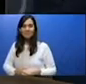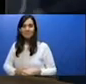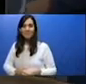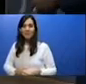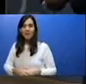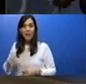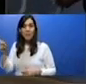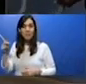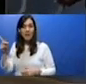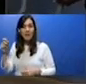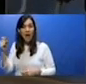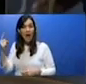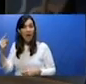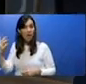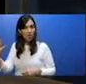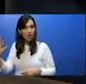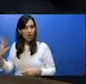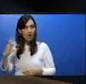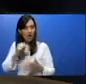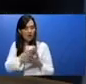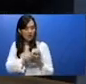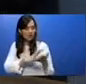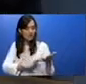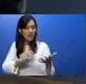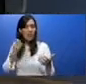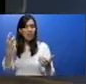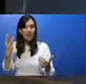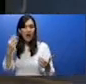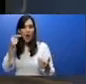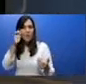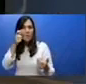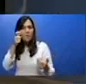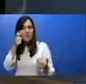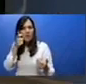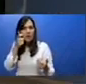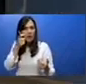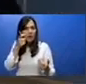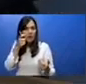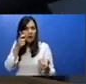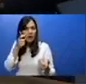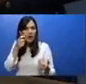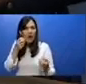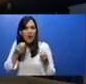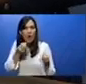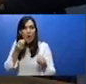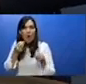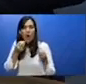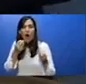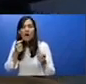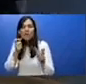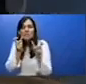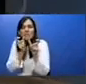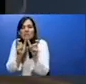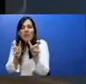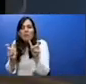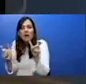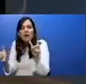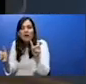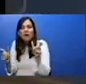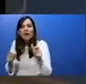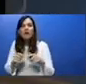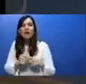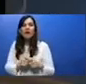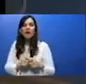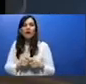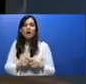Página 14, exercício 3. Observe a posição das sílabas destacadas, ó.